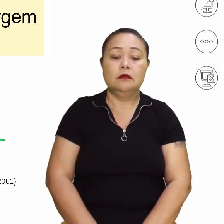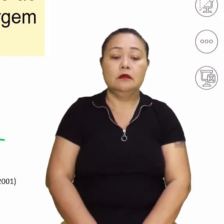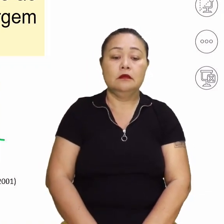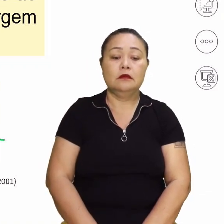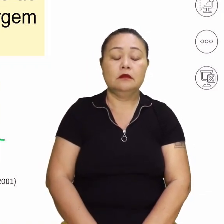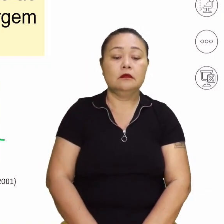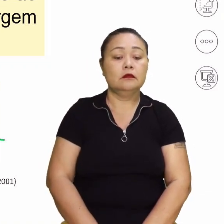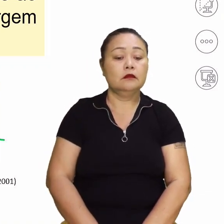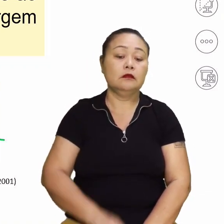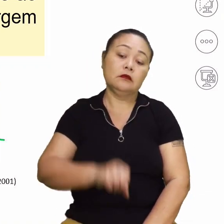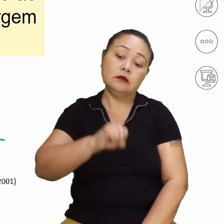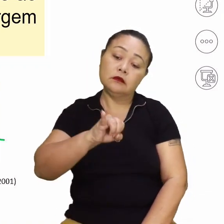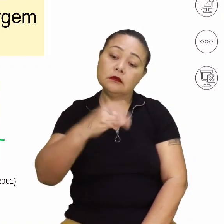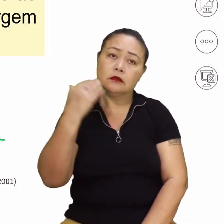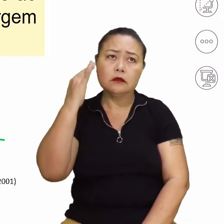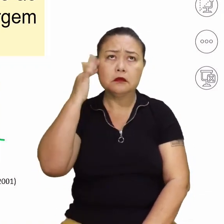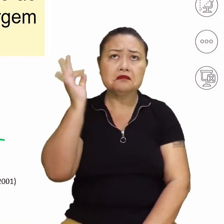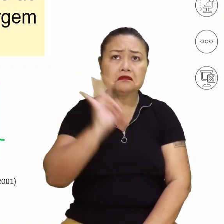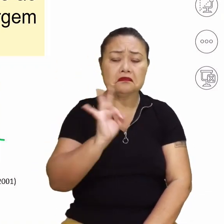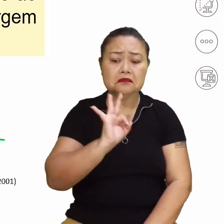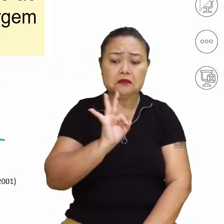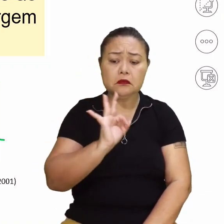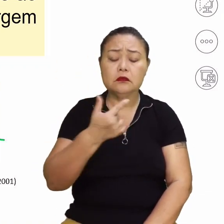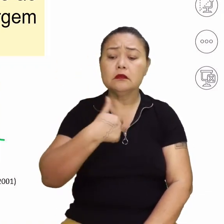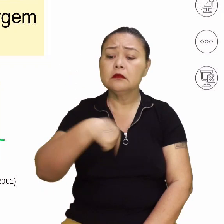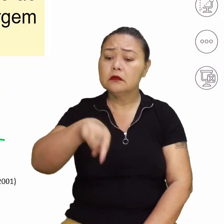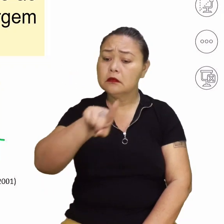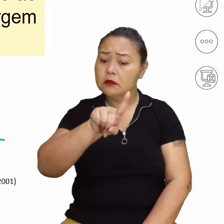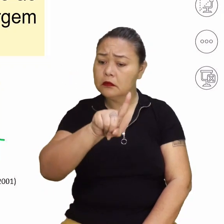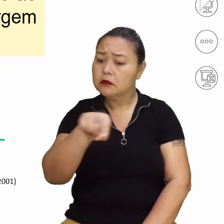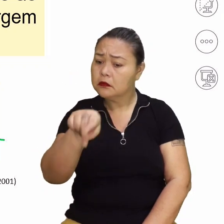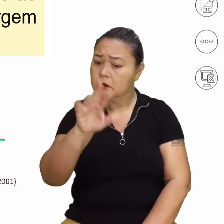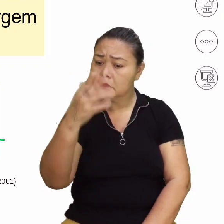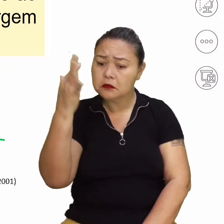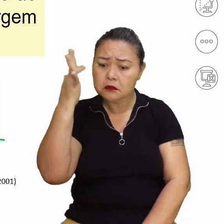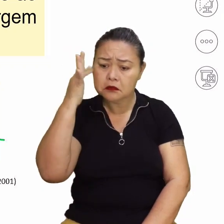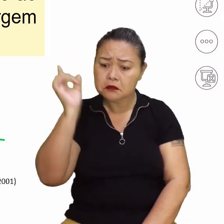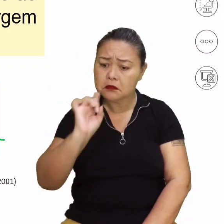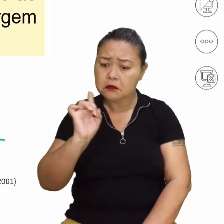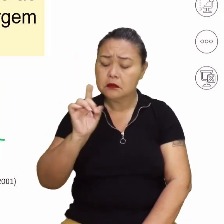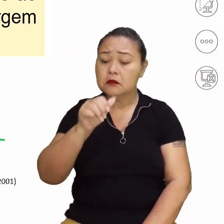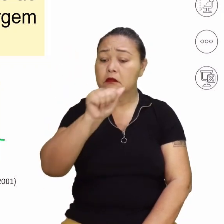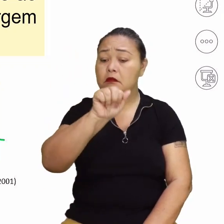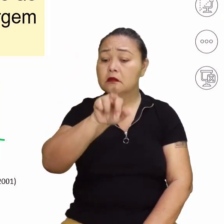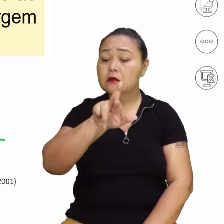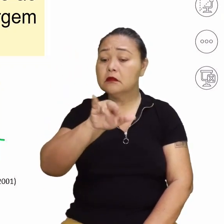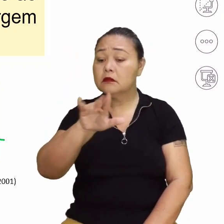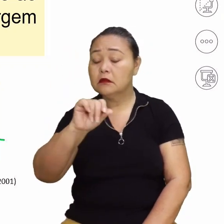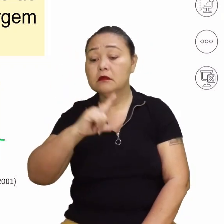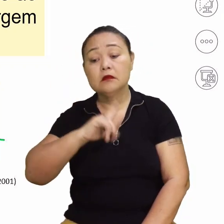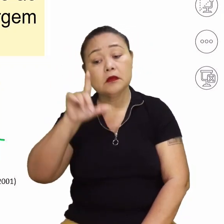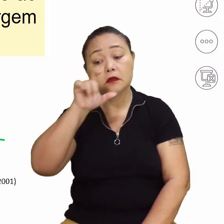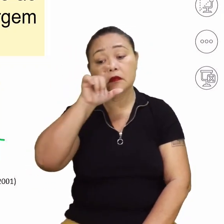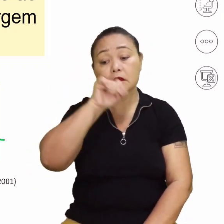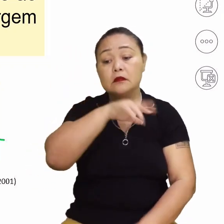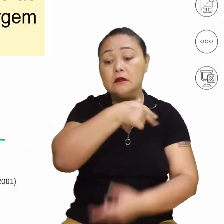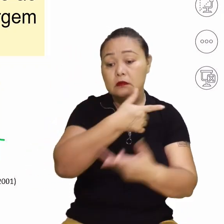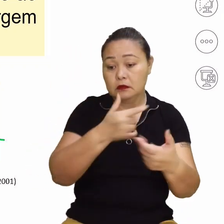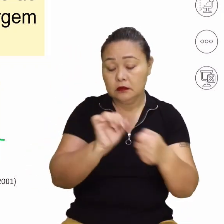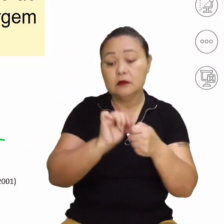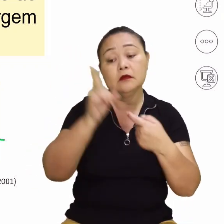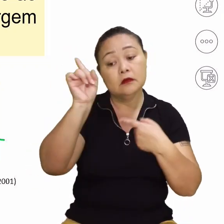se você não tiver noção nenhuma se nosso querido aluno não tiver noção nenhuma que ara ara não é apenas um animal